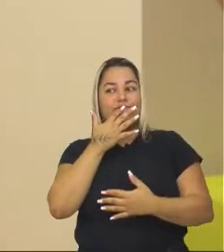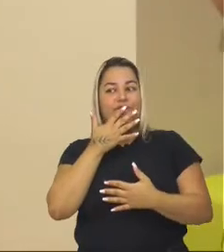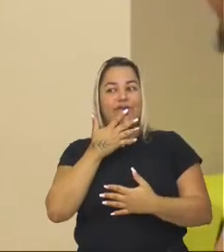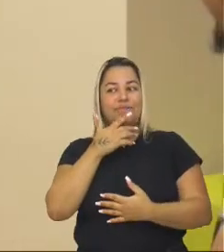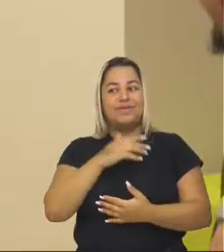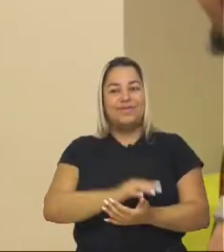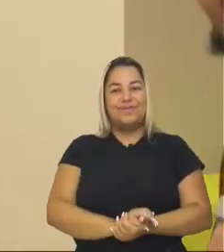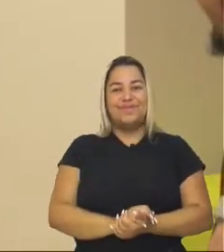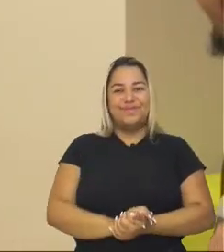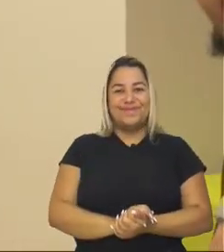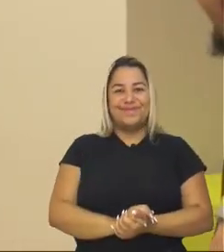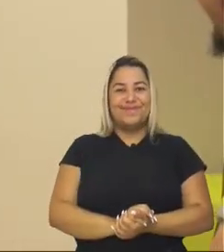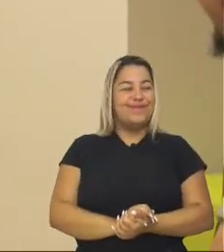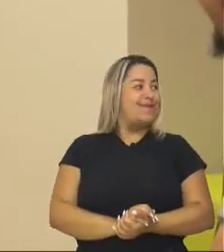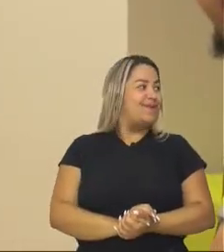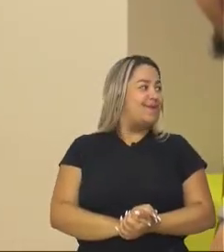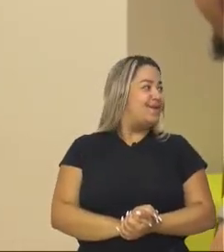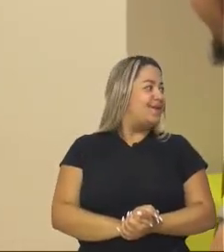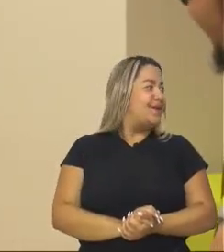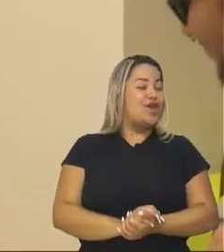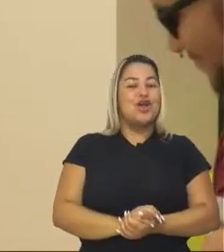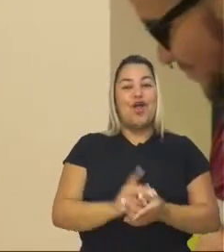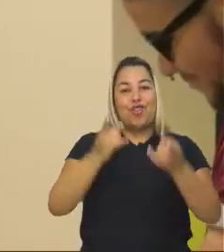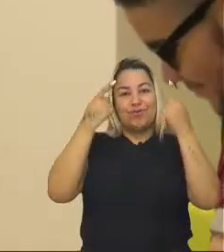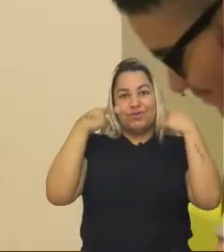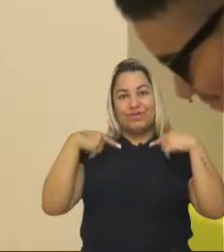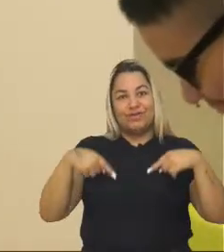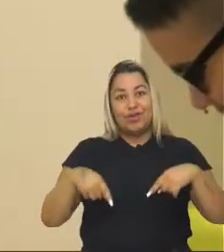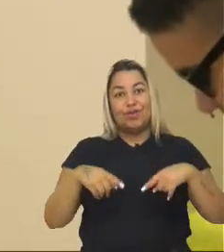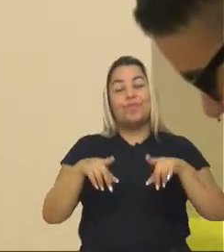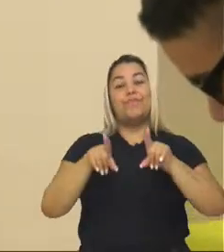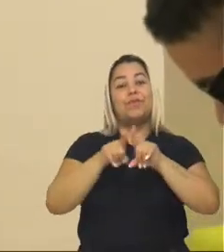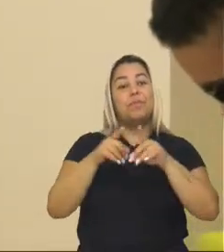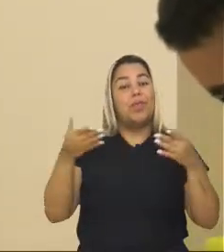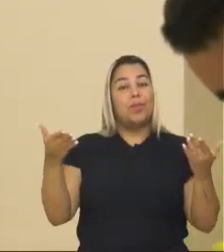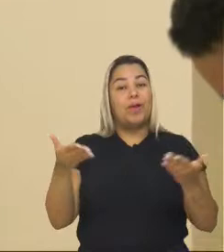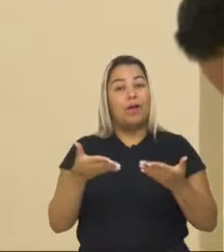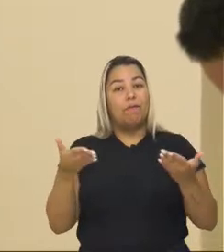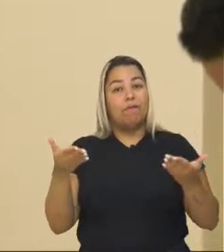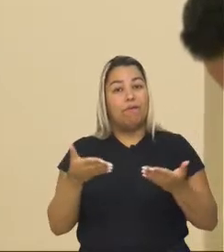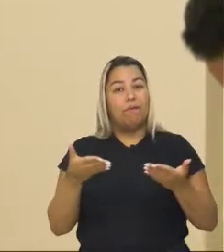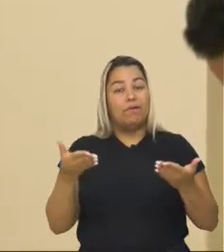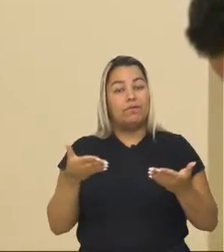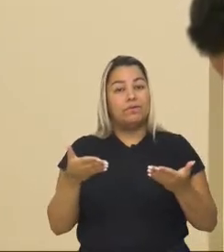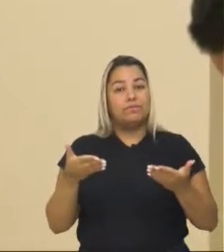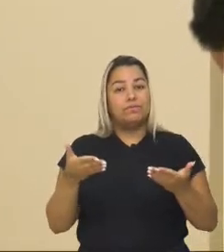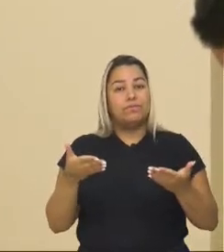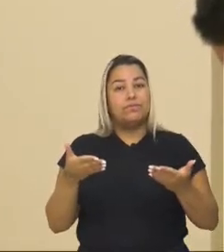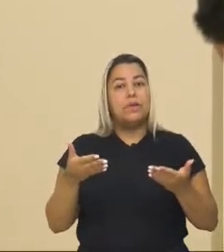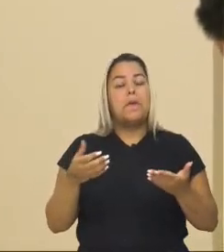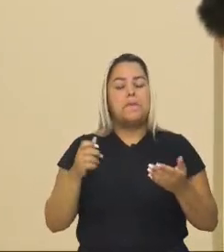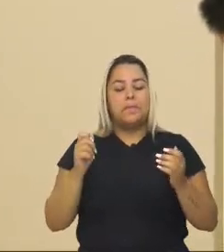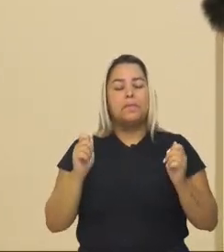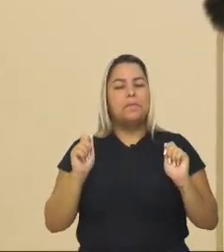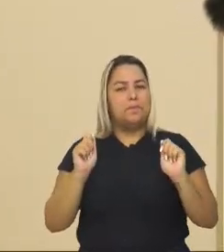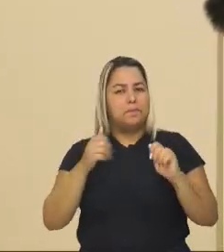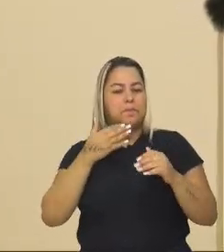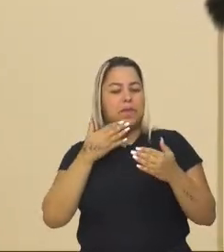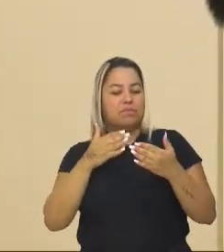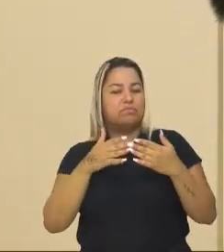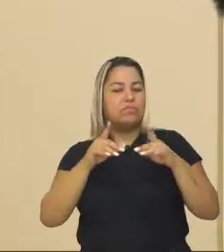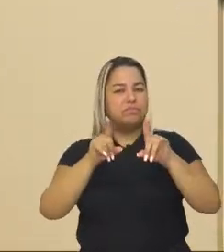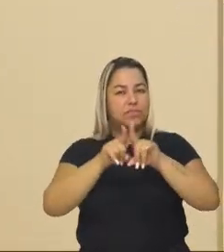dos pés à cabeça, porque esse momento exige, né? Estou